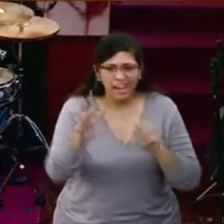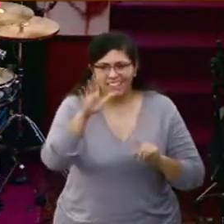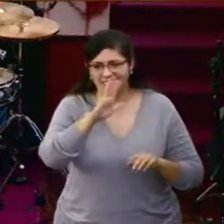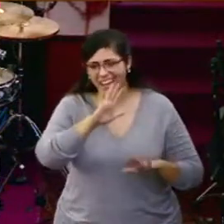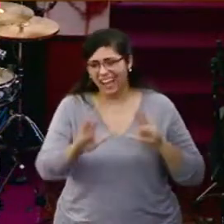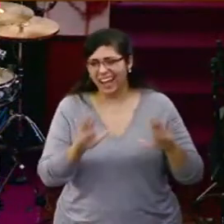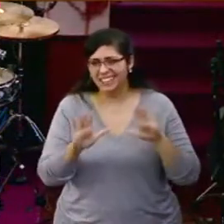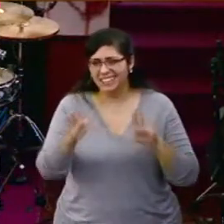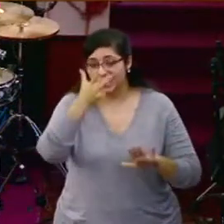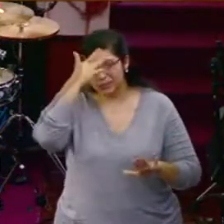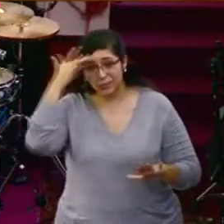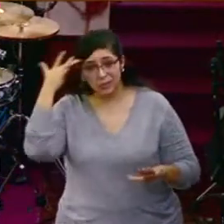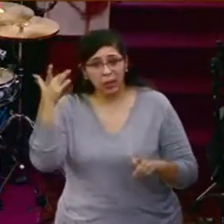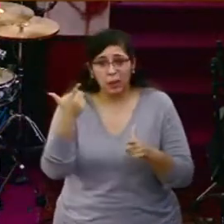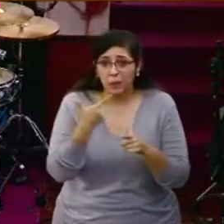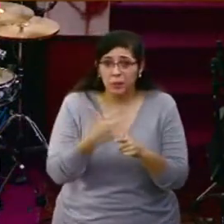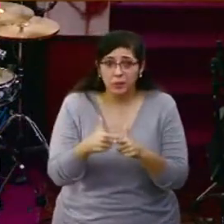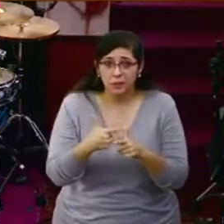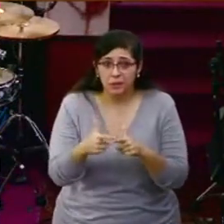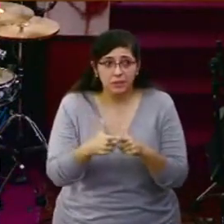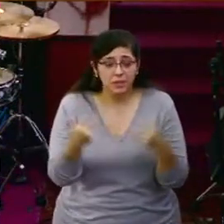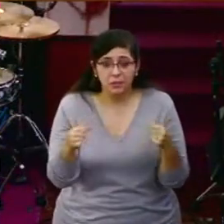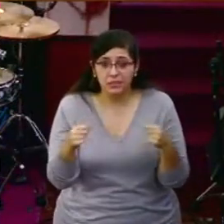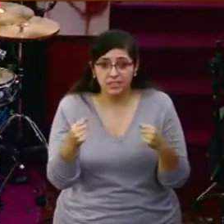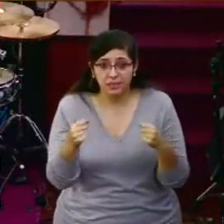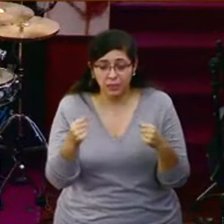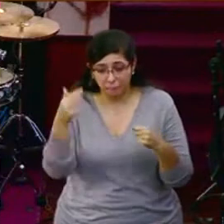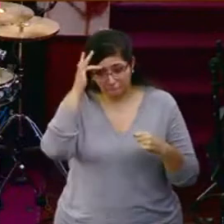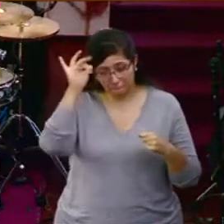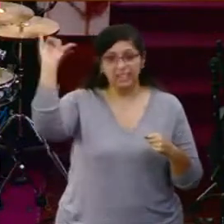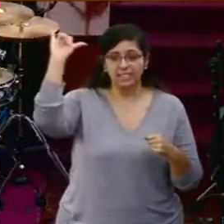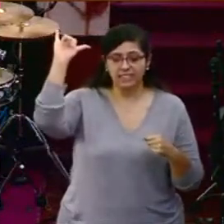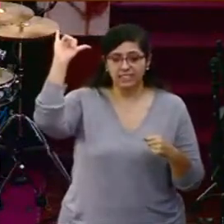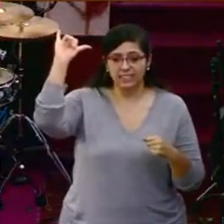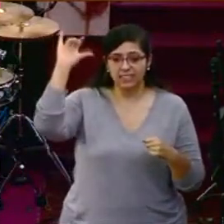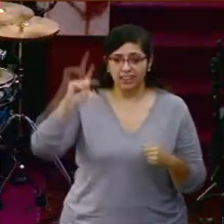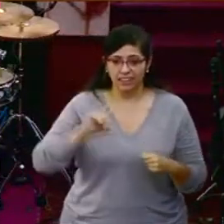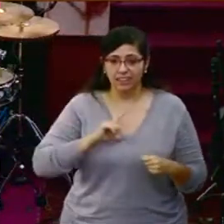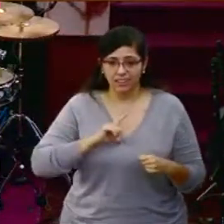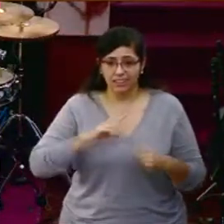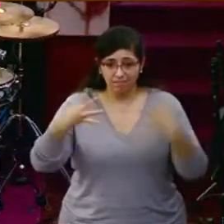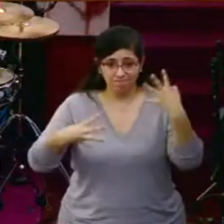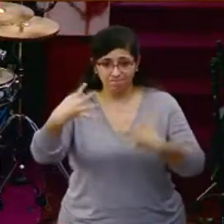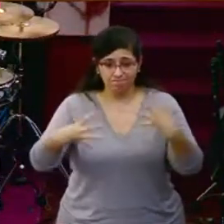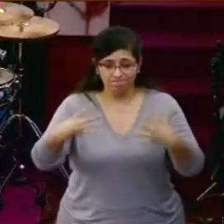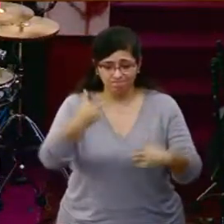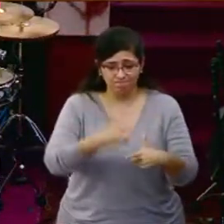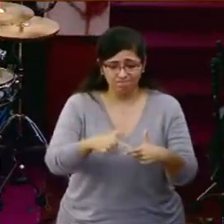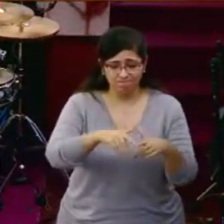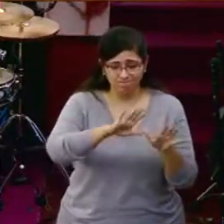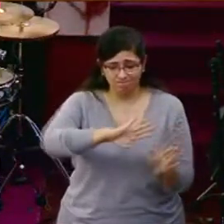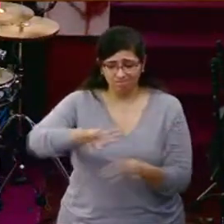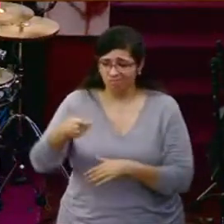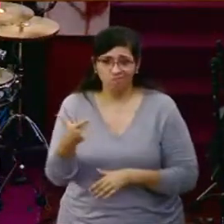resolver seus problemas porque soluções não aparecem do nada e então muitas pessoas têm uma vida